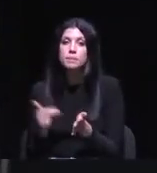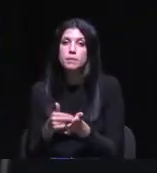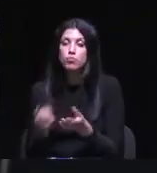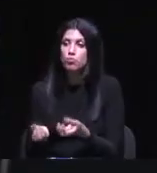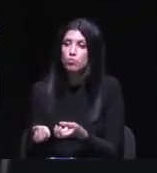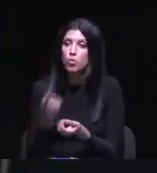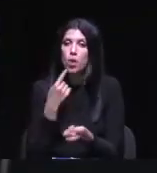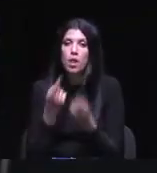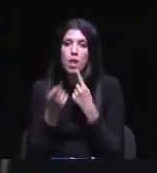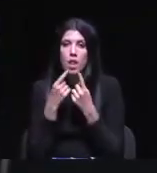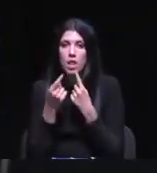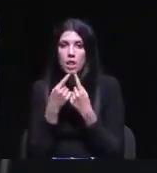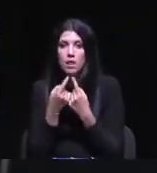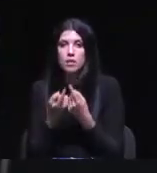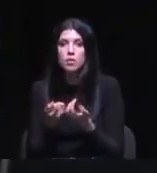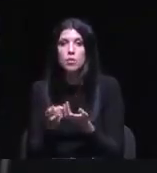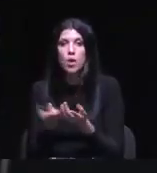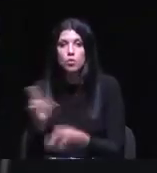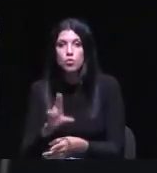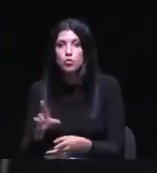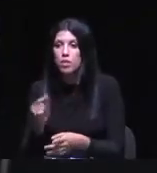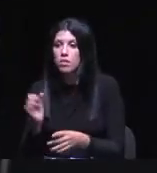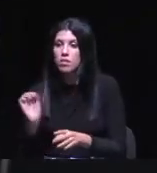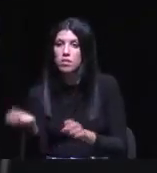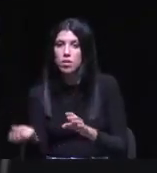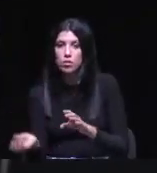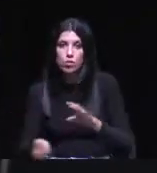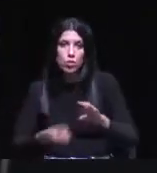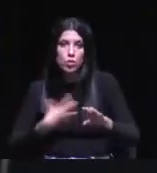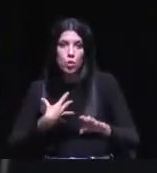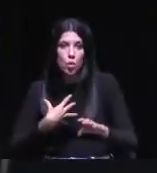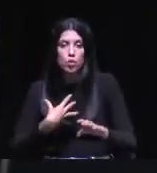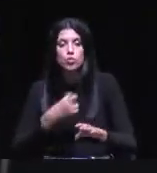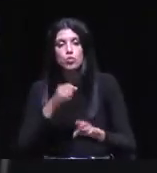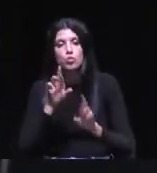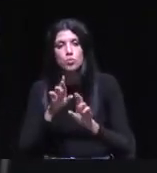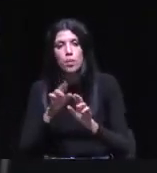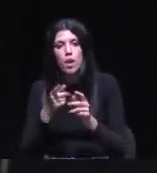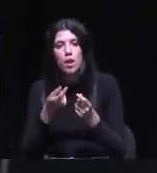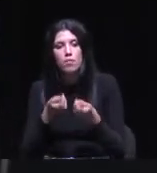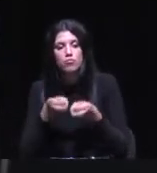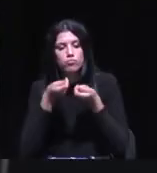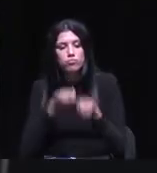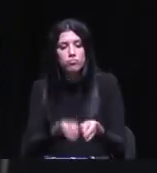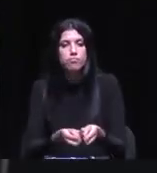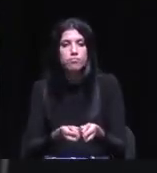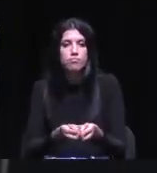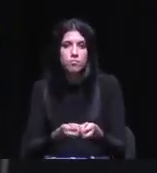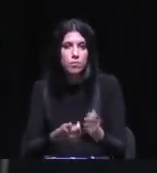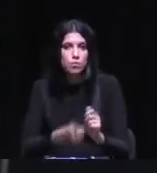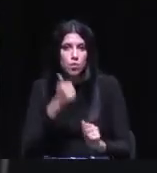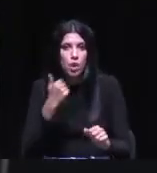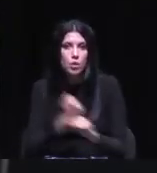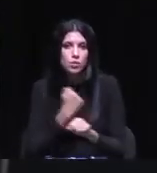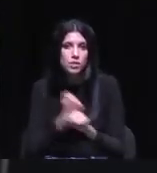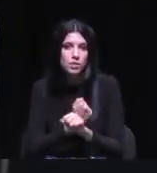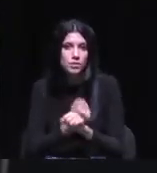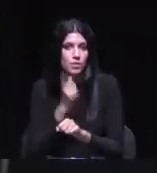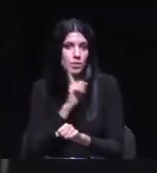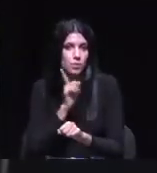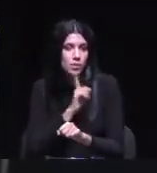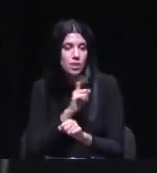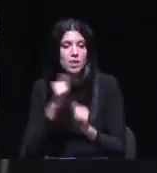tão anunciado retorno da jornada seja em parte para melhorar este serviço essencial para a cidade e que o